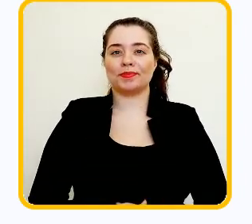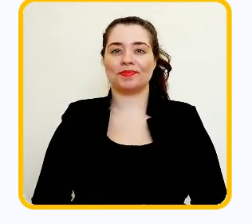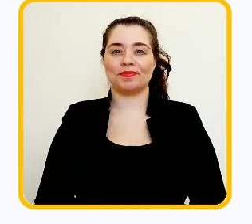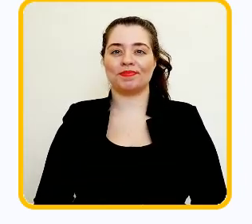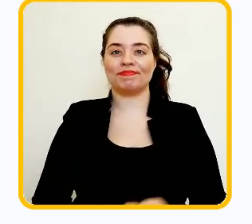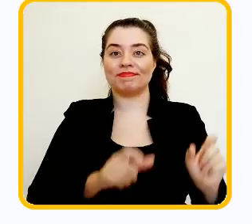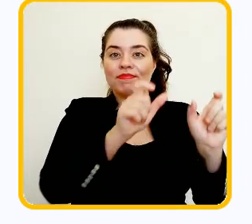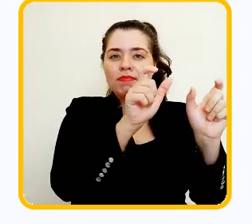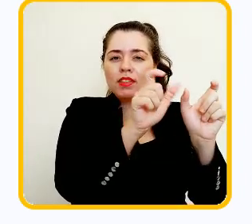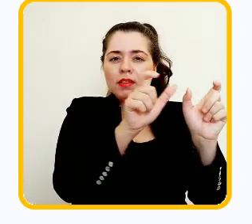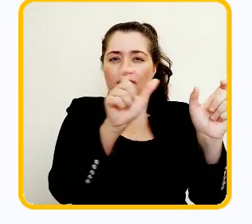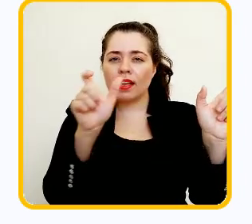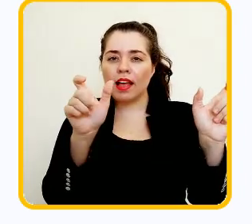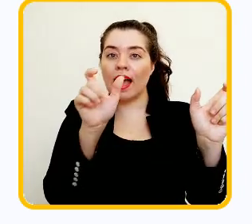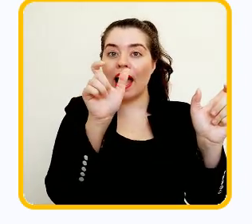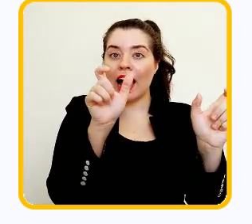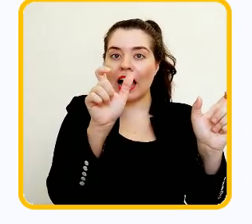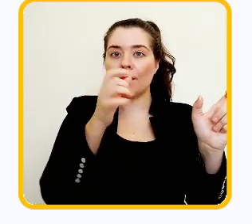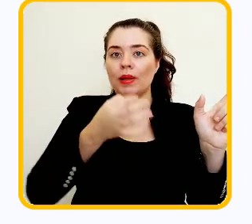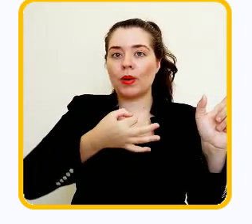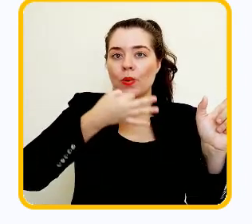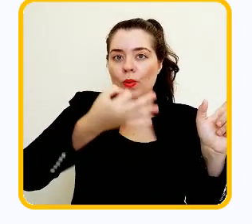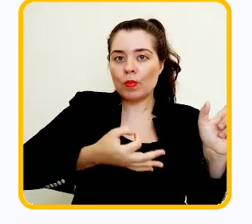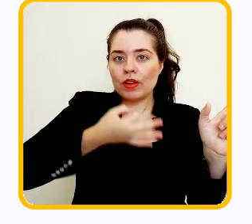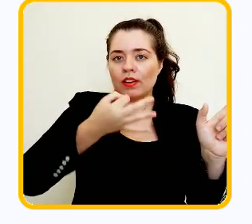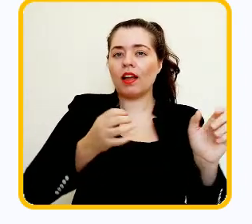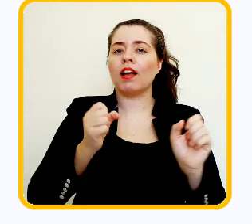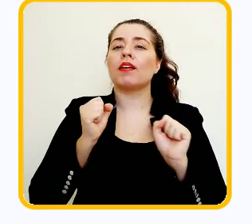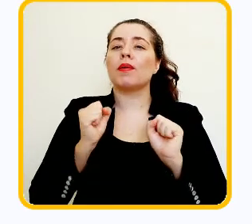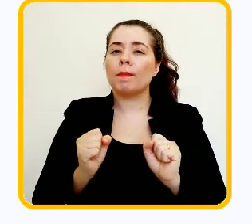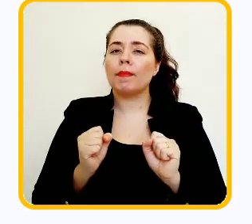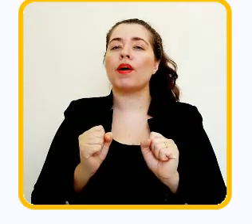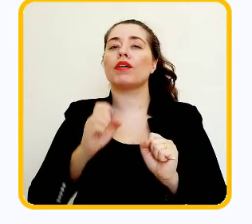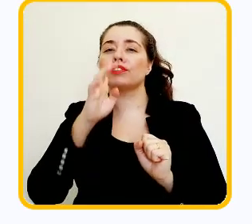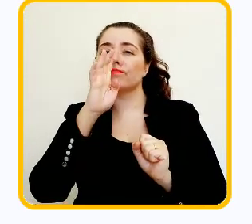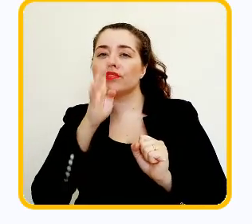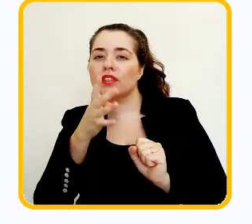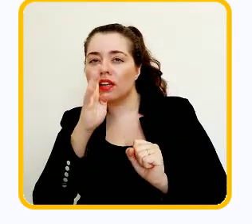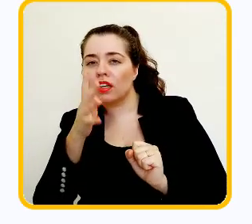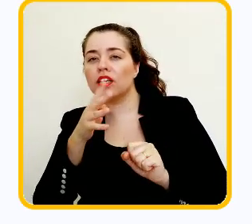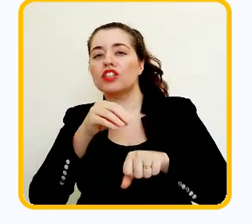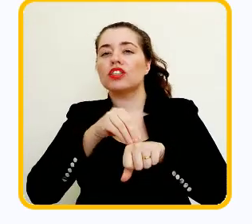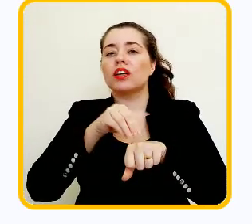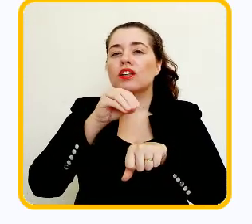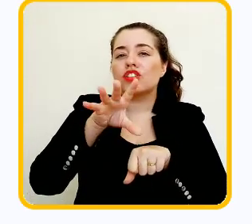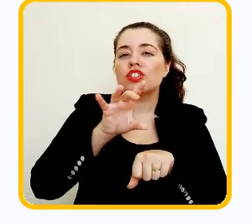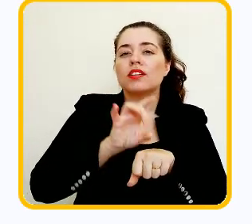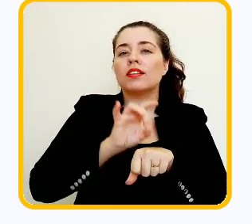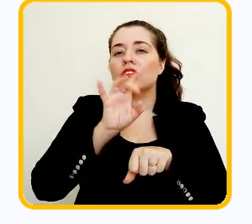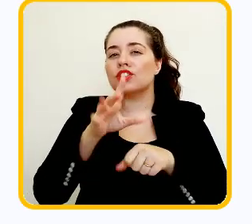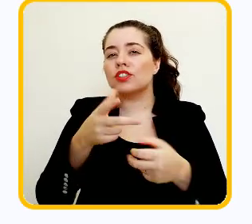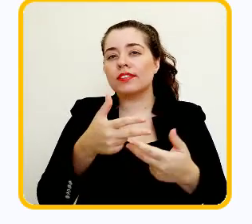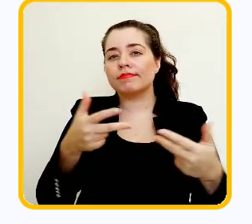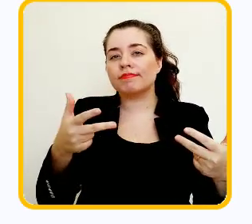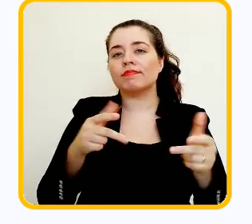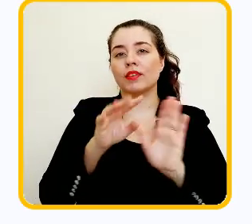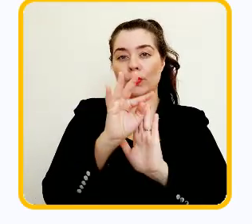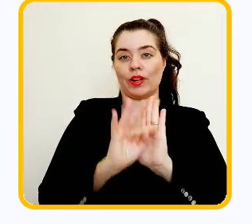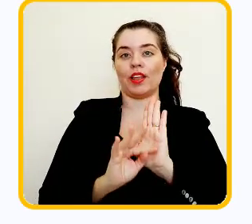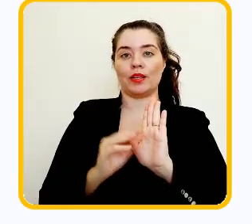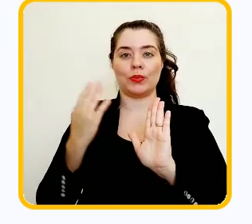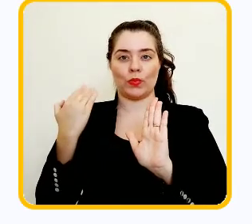Na aba comentários, é possível incluir sugestões, dicas, críticas ao texto que já foi construído.